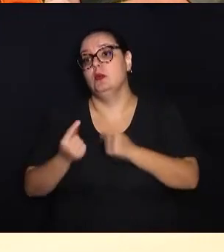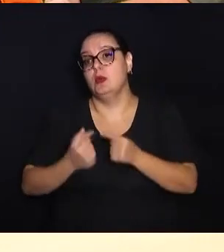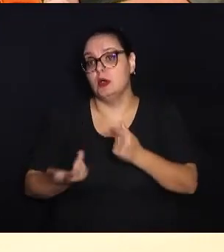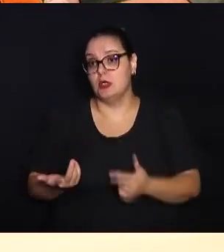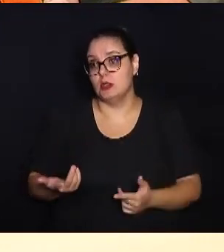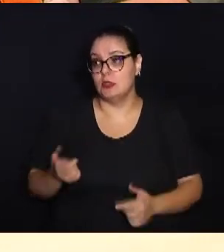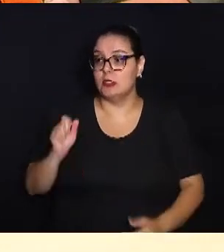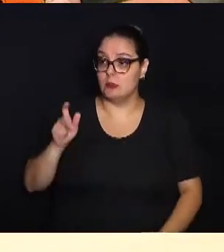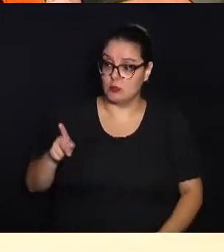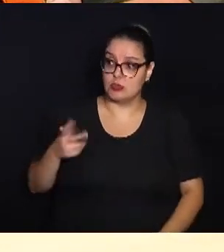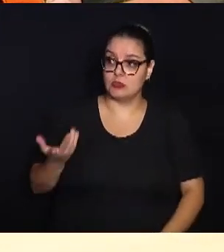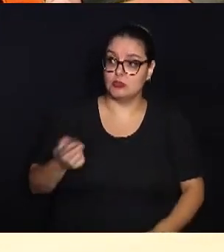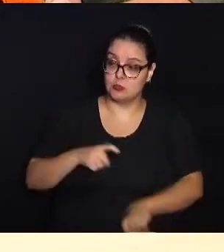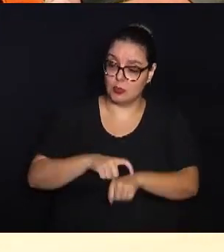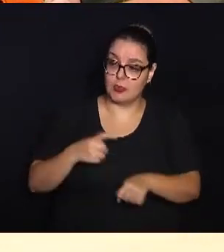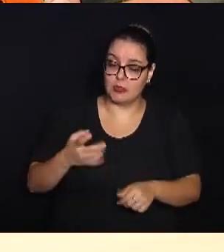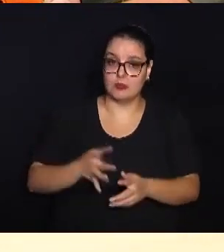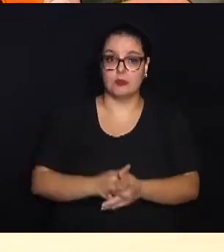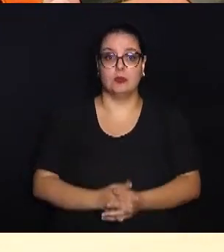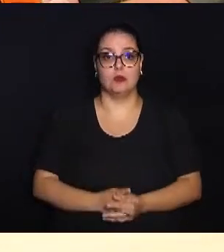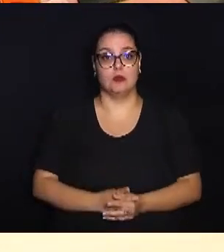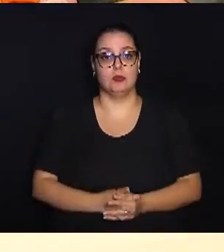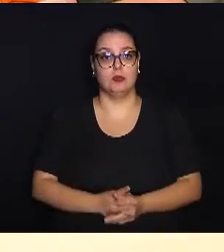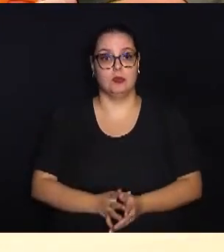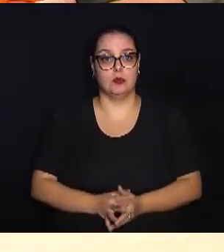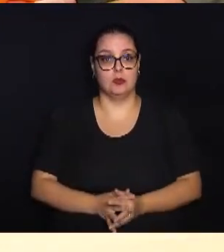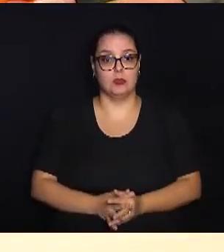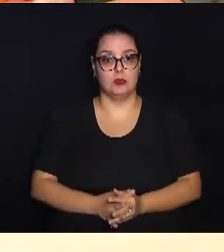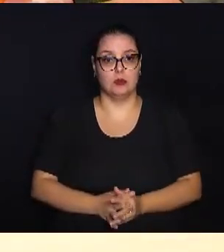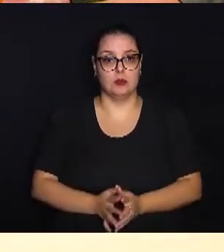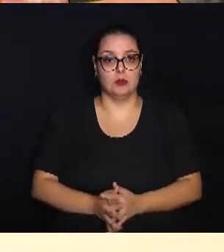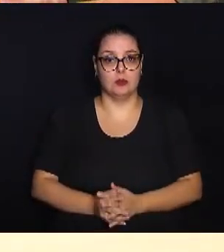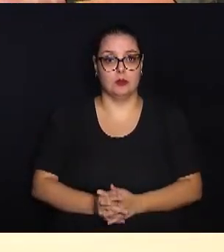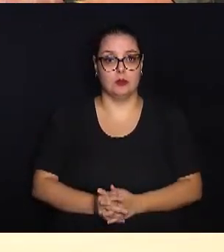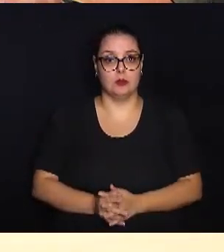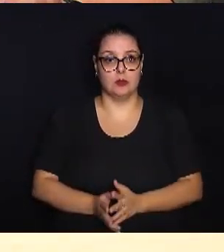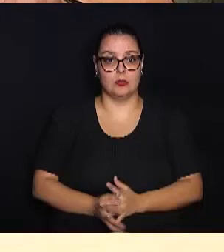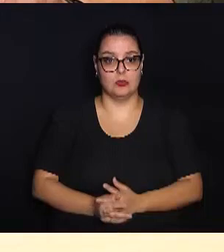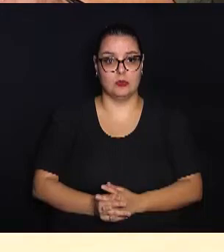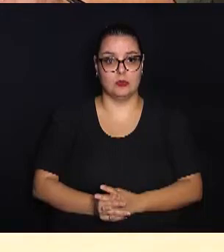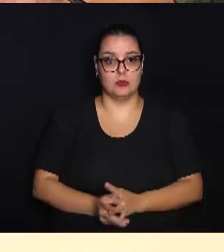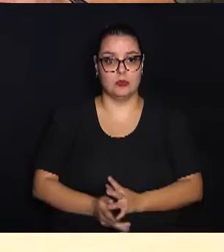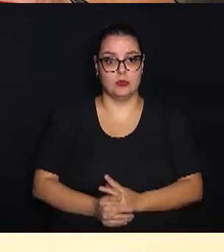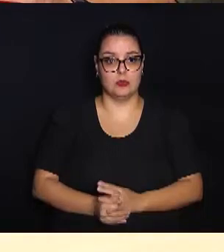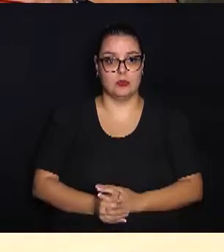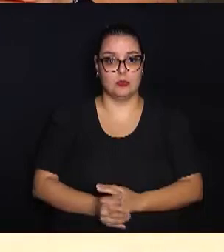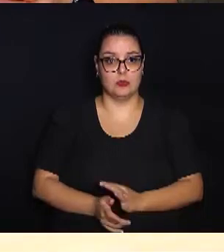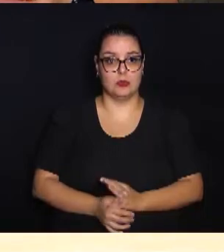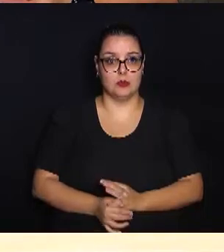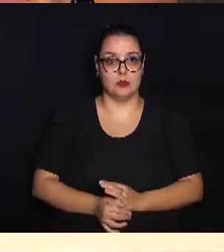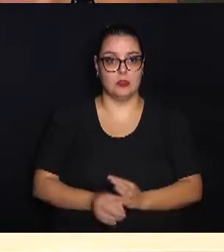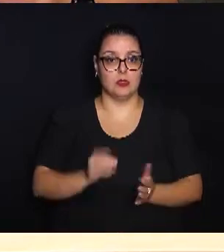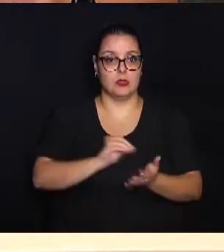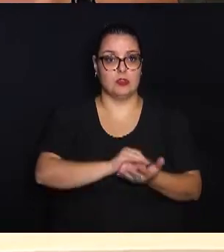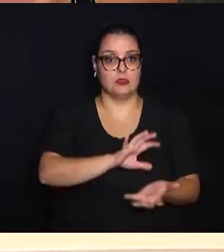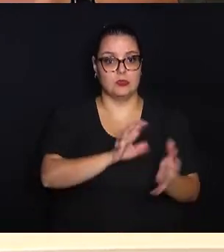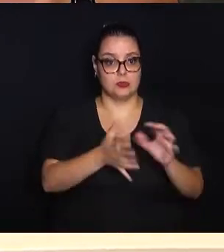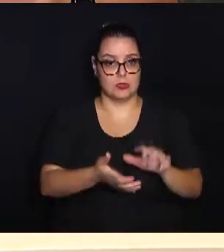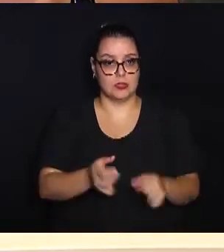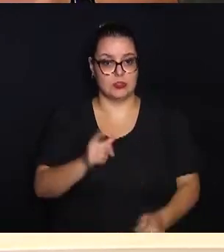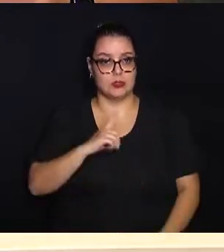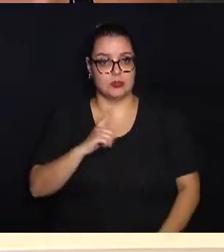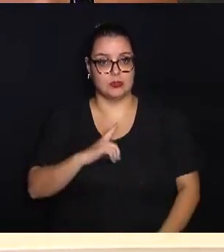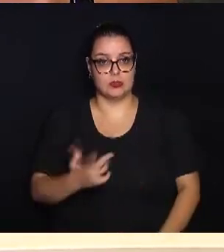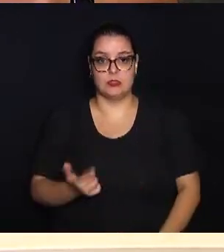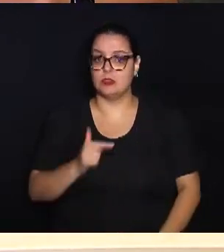aumentar o orçamento na aposentadoria, professor? Bom, desde as últimas reformas que ocorreram na